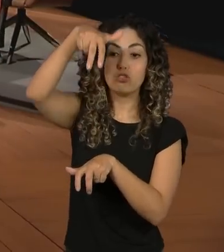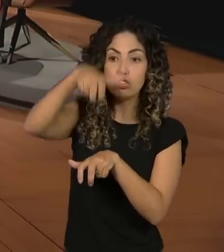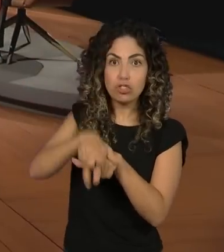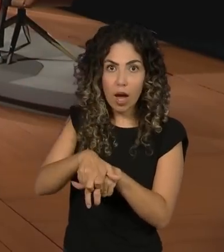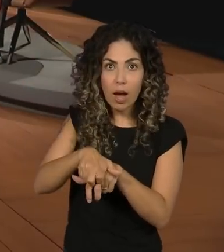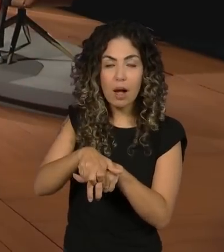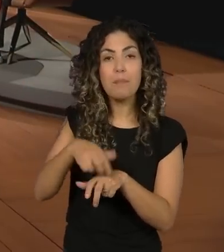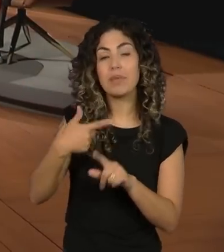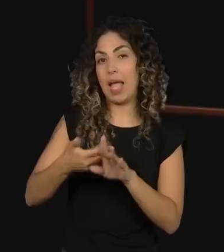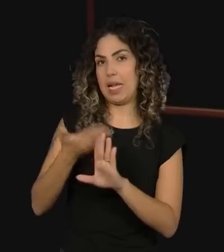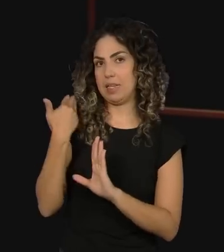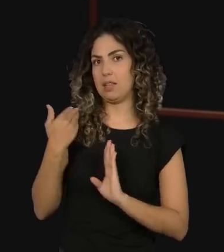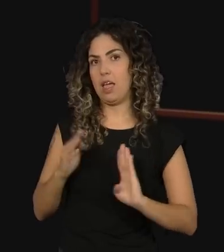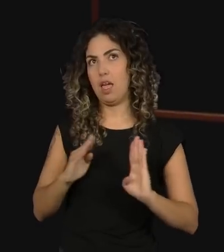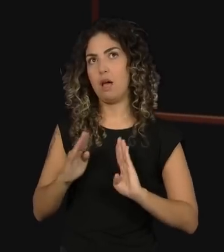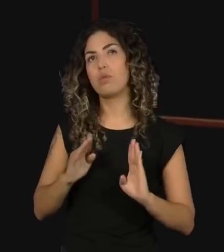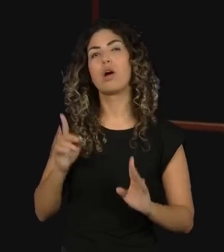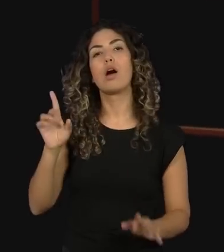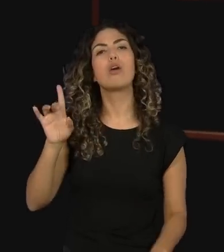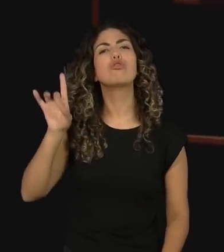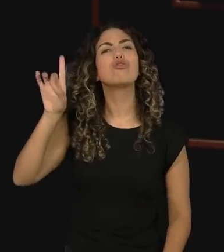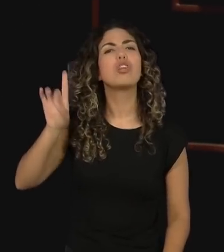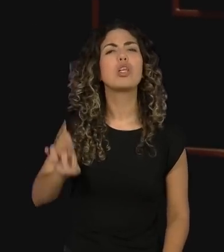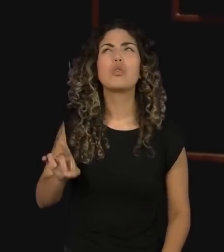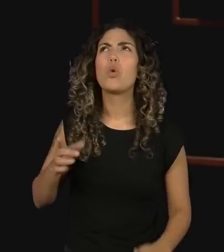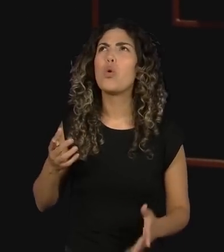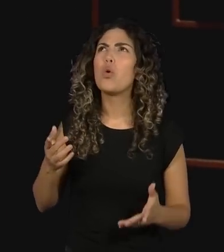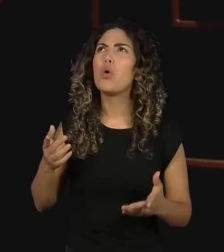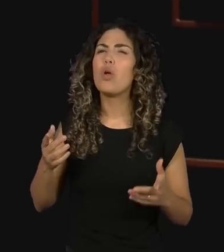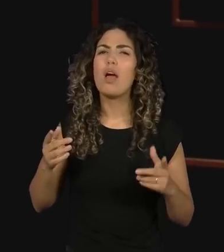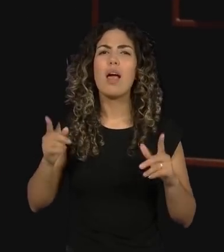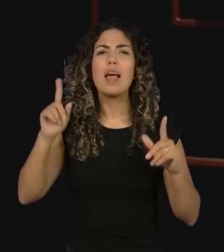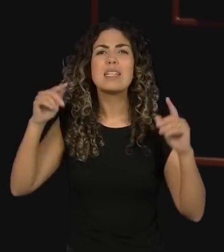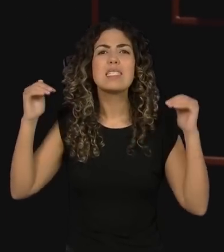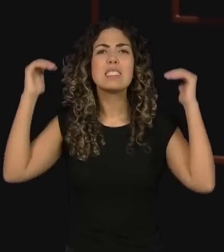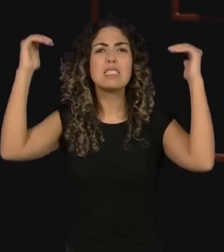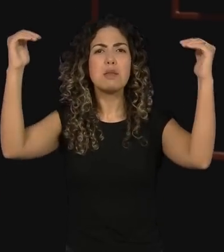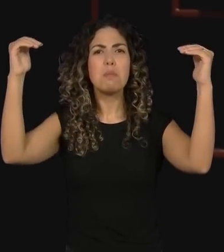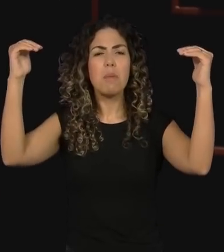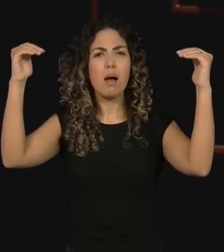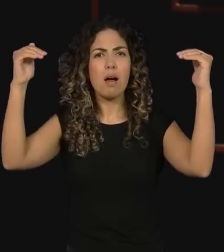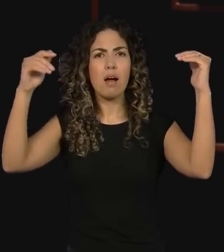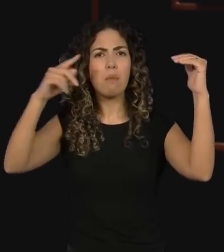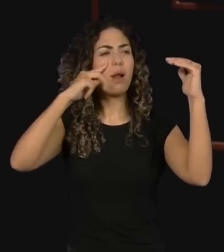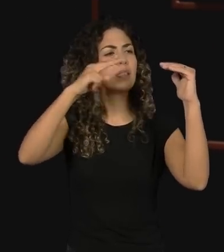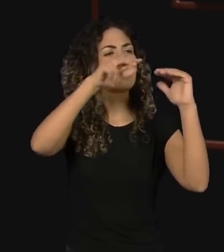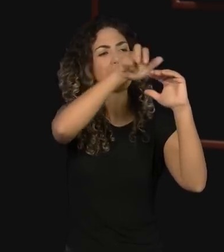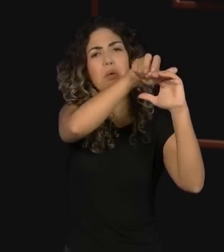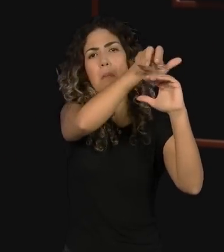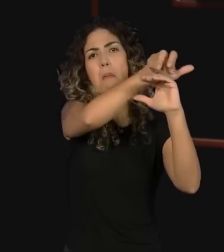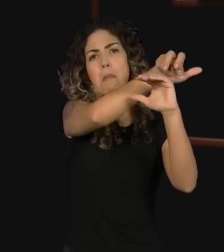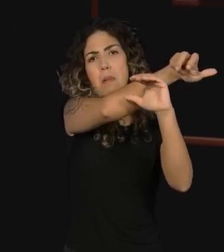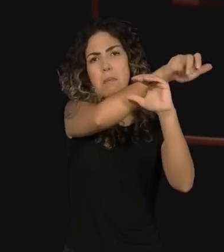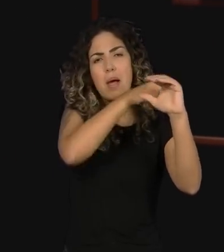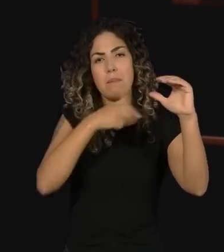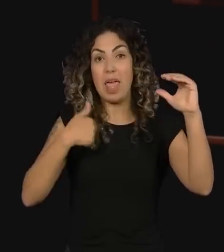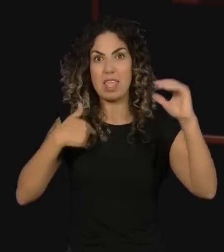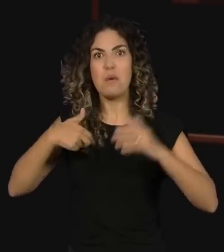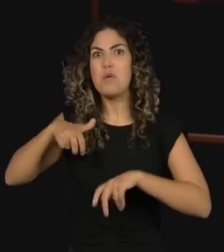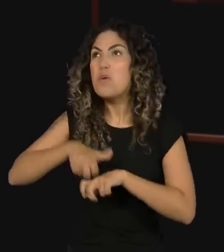os diretores ficavam numa casa, num estúdio, sei lá onde, era uma voz. Eu ouço